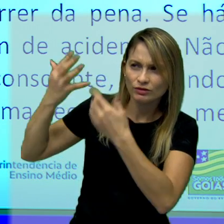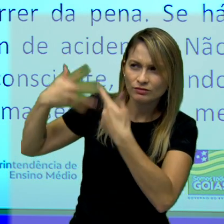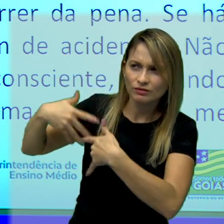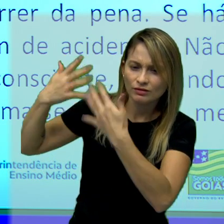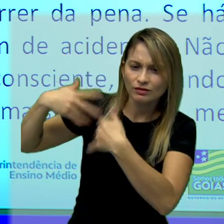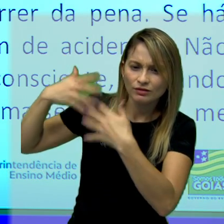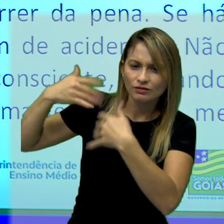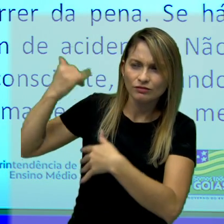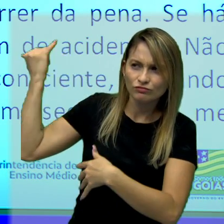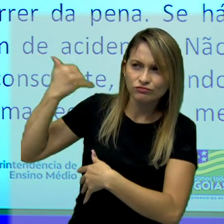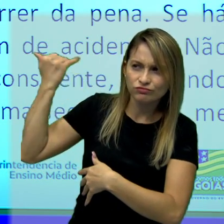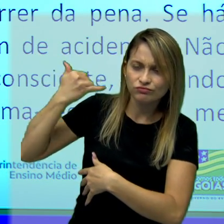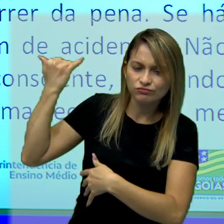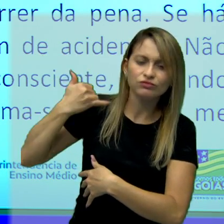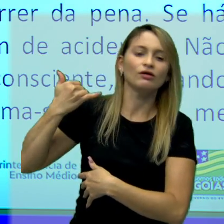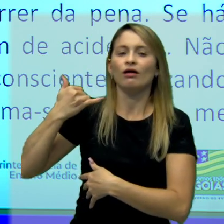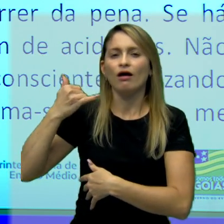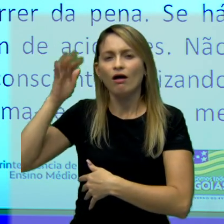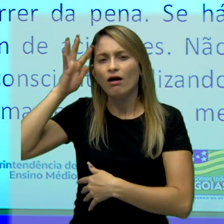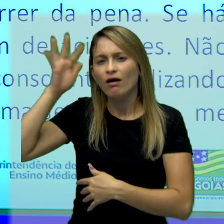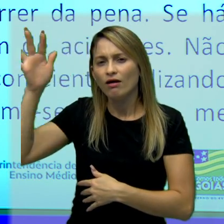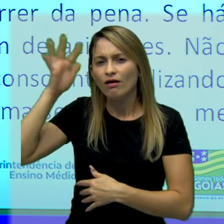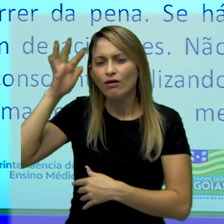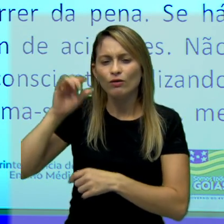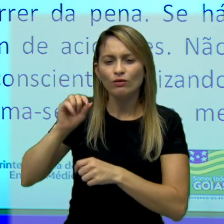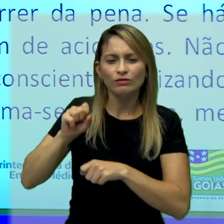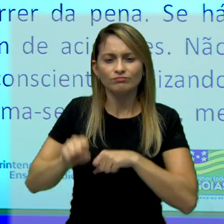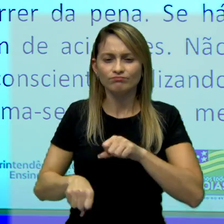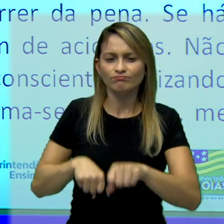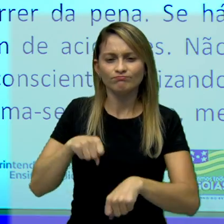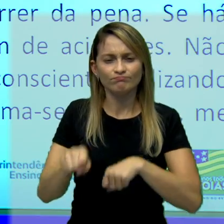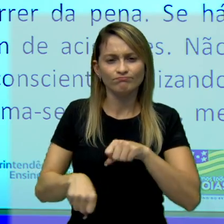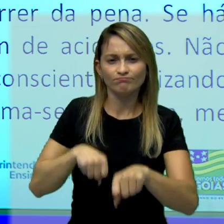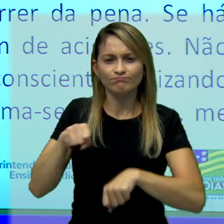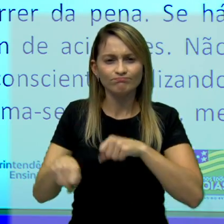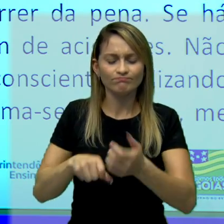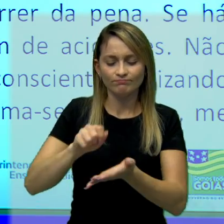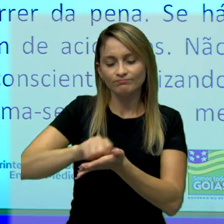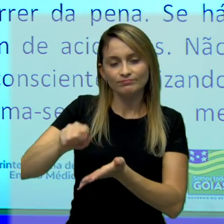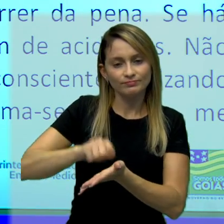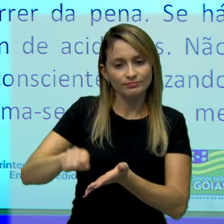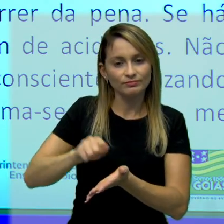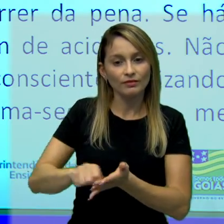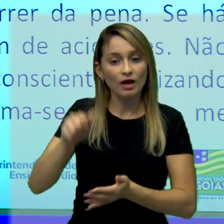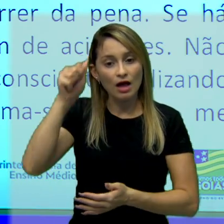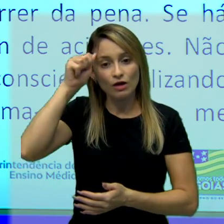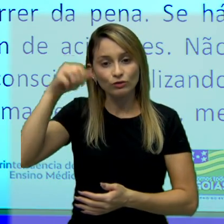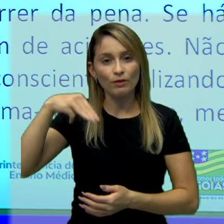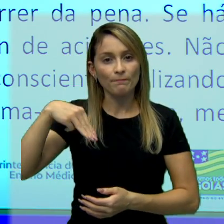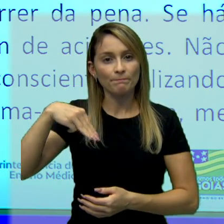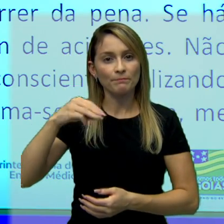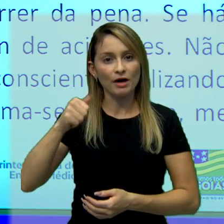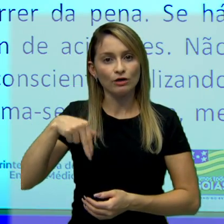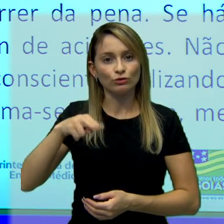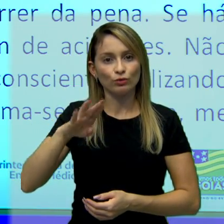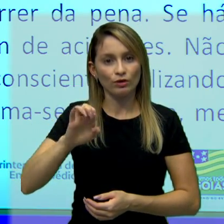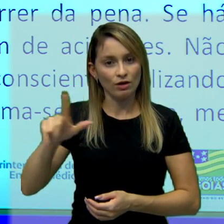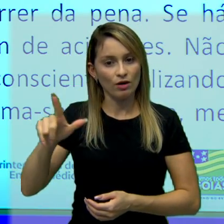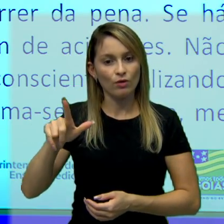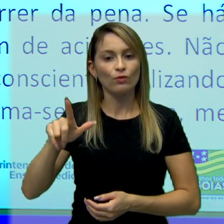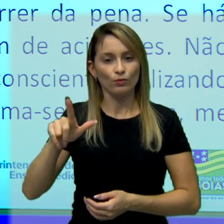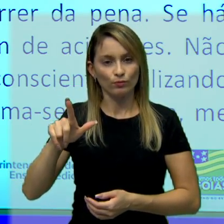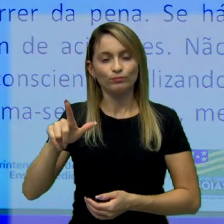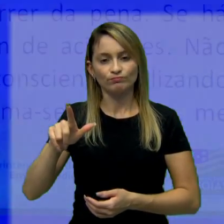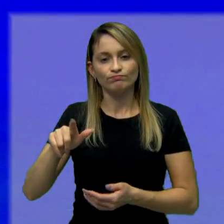contava, o sonho jamais realizado de uma bicicleta, etc. Manuel Bandeira. Que